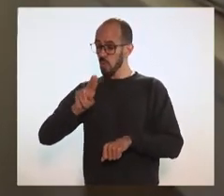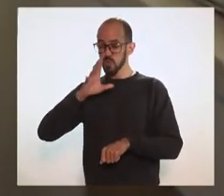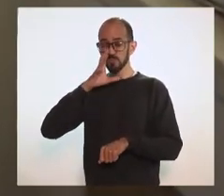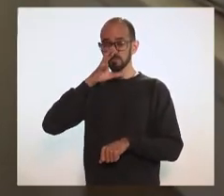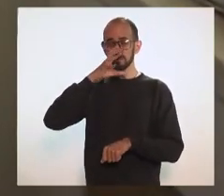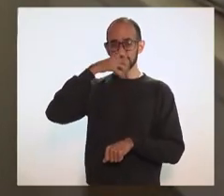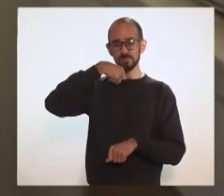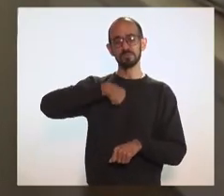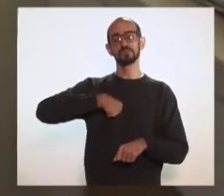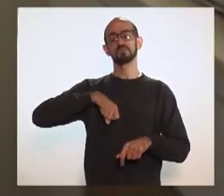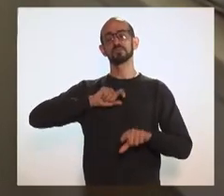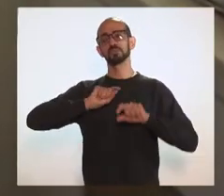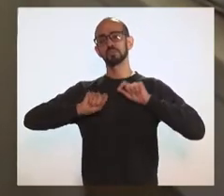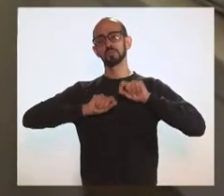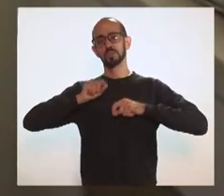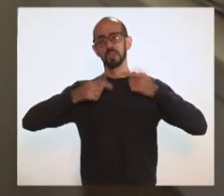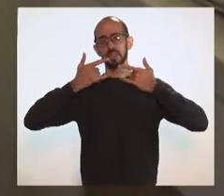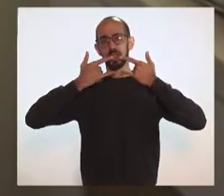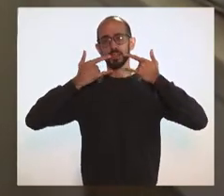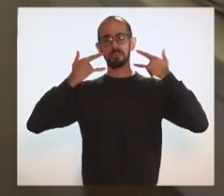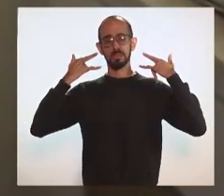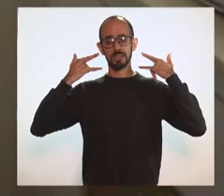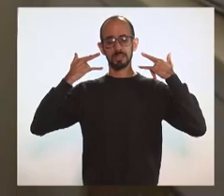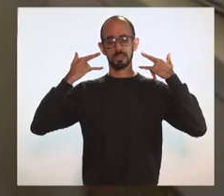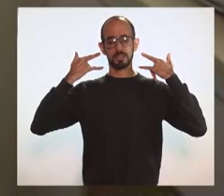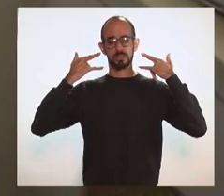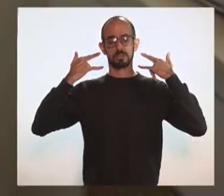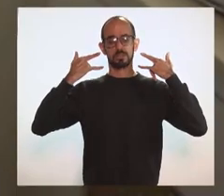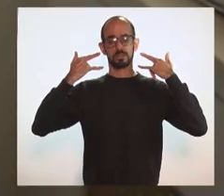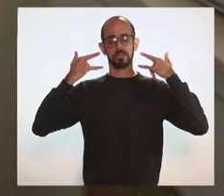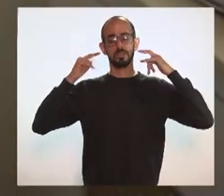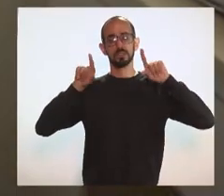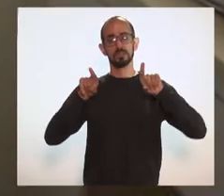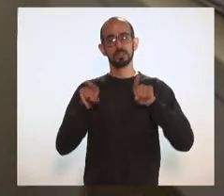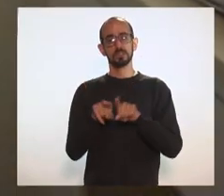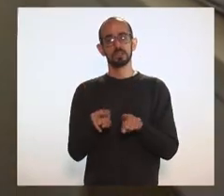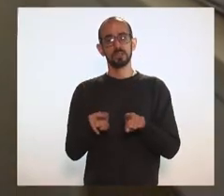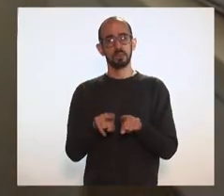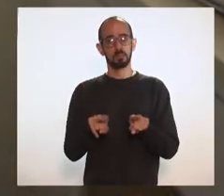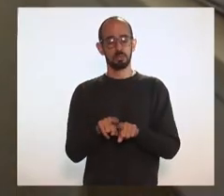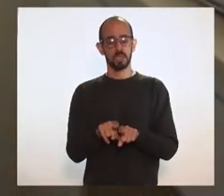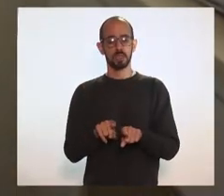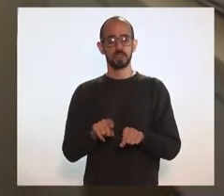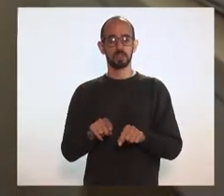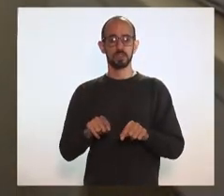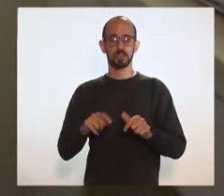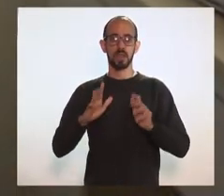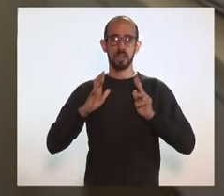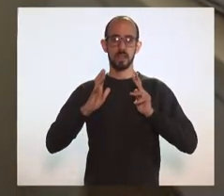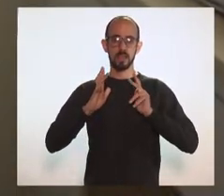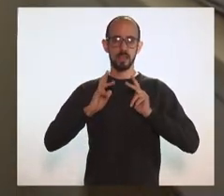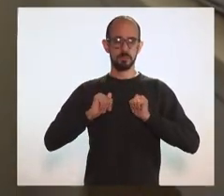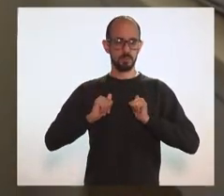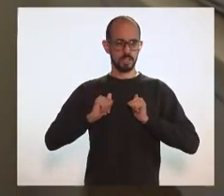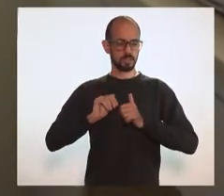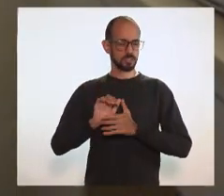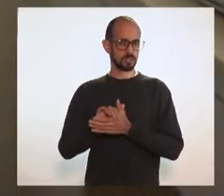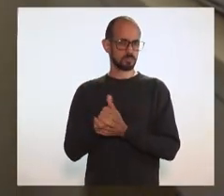ostensivo de máscaras e na questão da